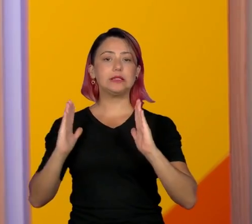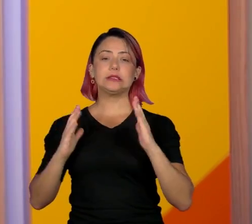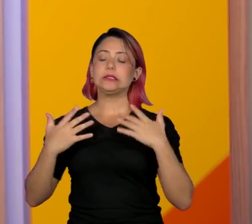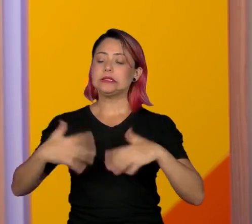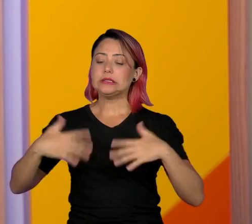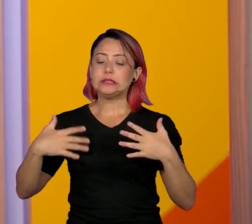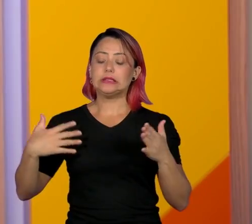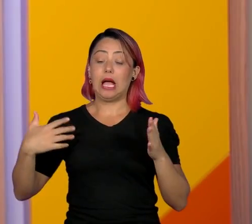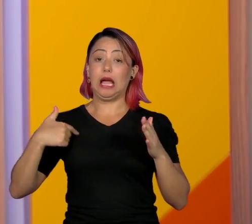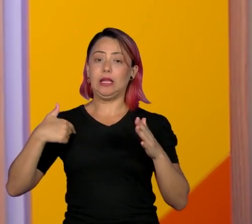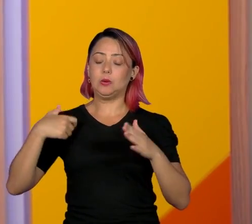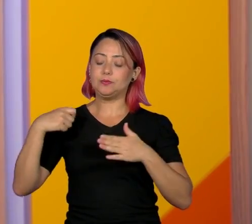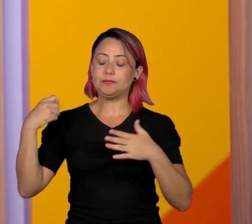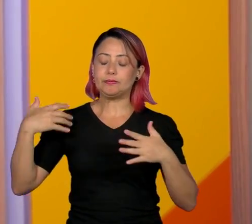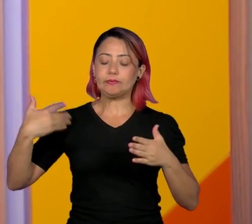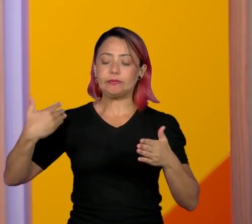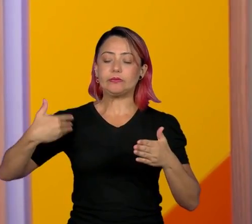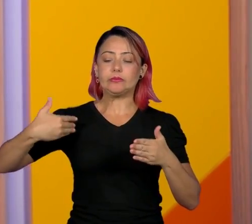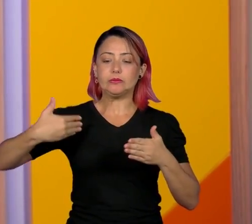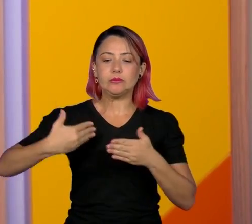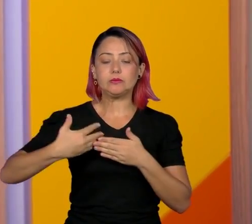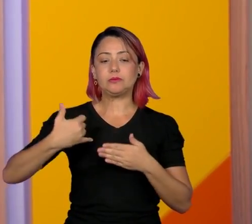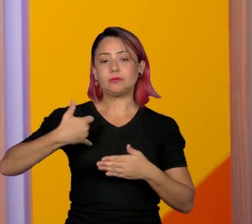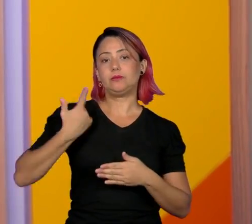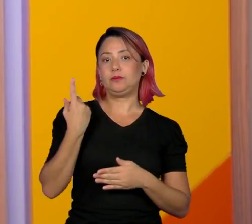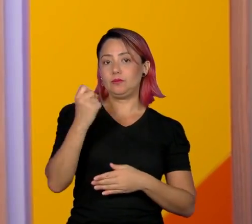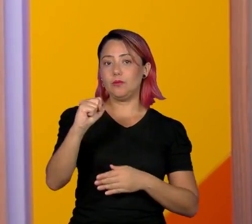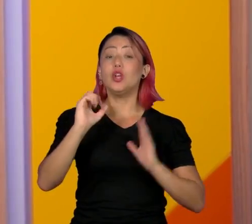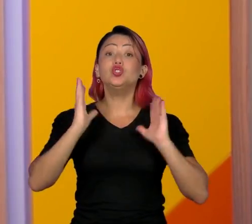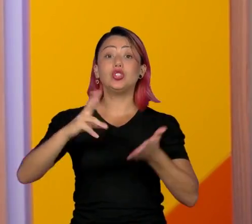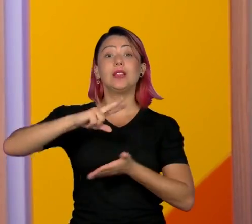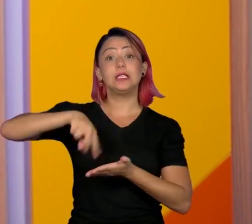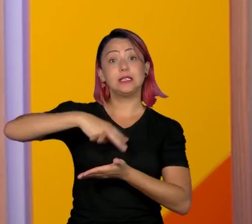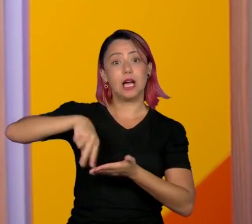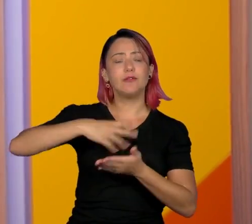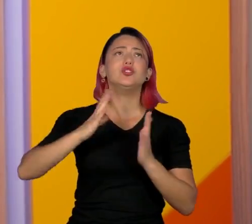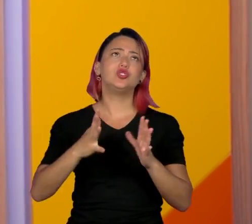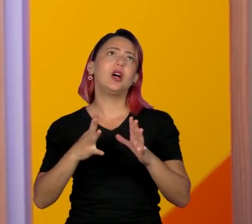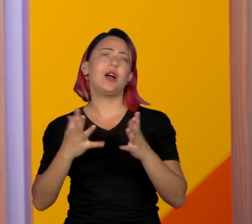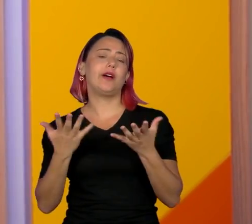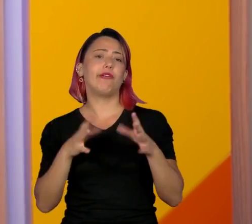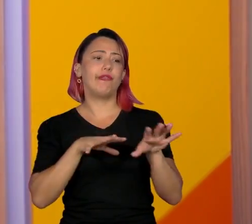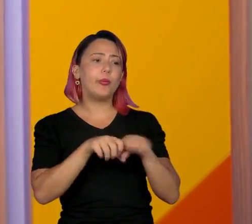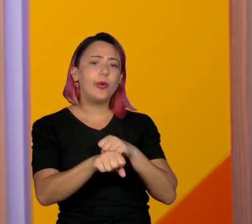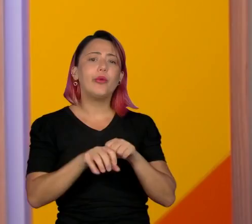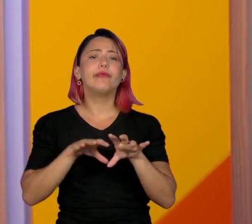eu fiz 18 anos, que eu já dançava, já tinha terminado a escola, já estava dançando